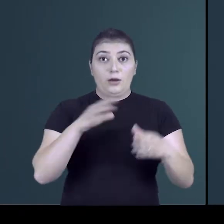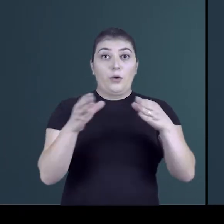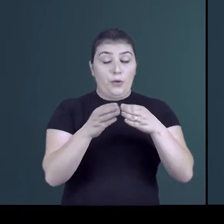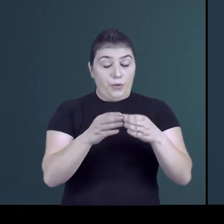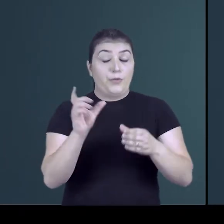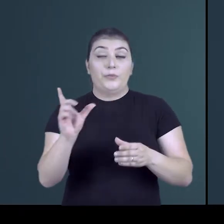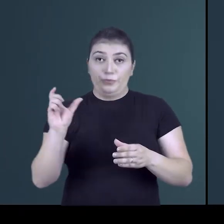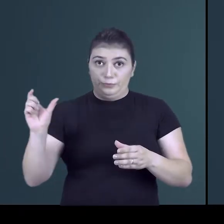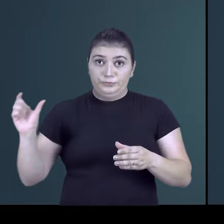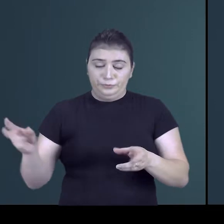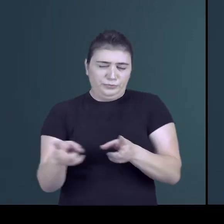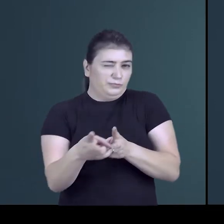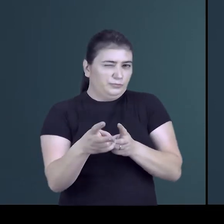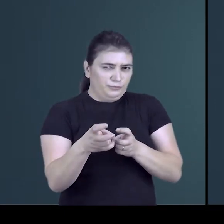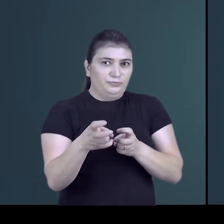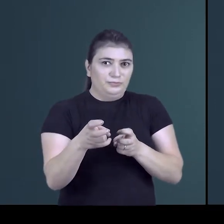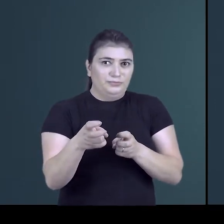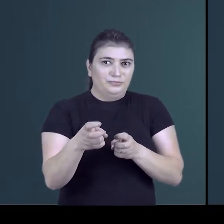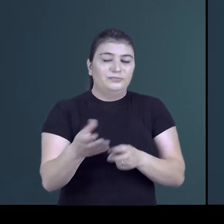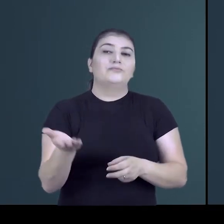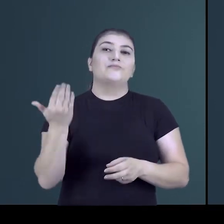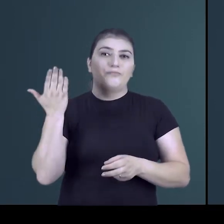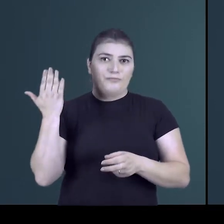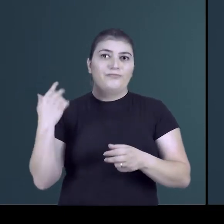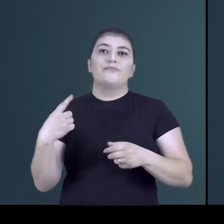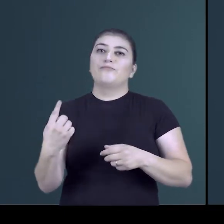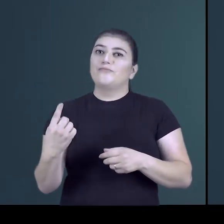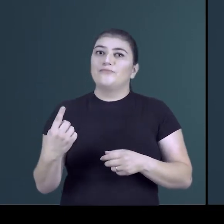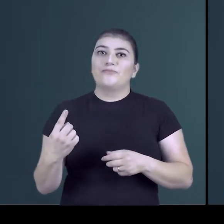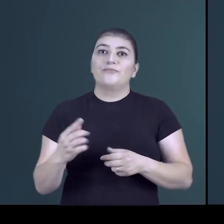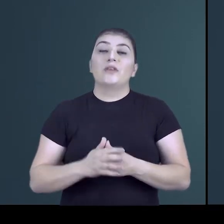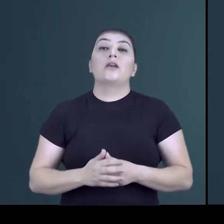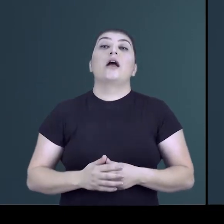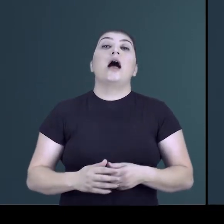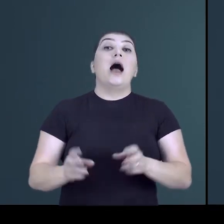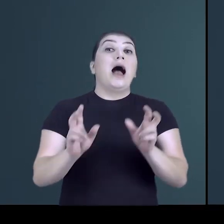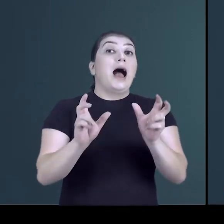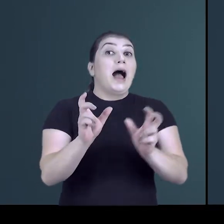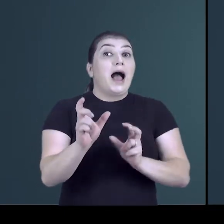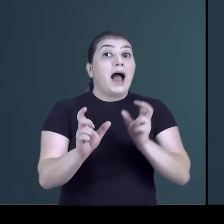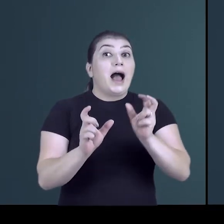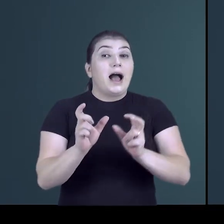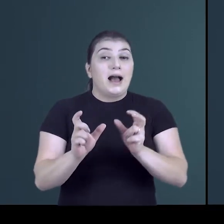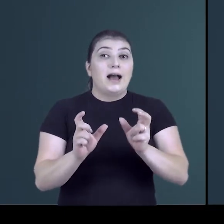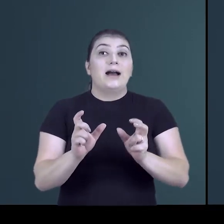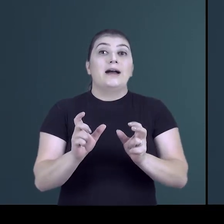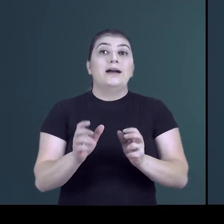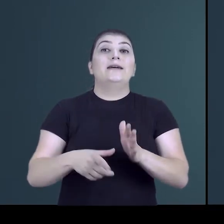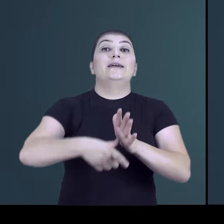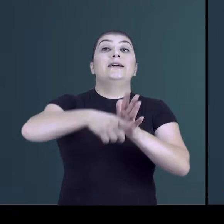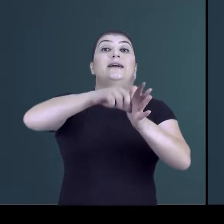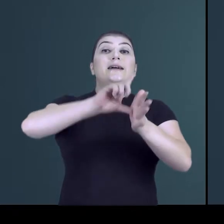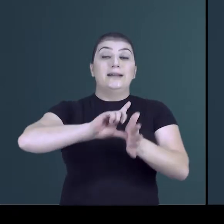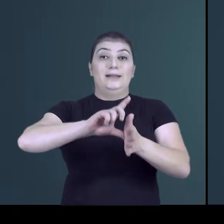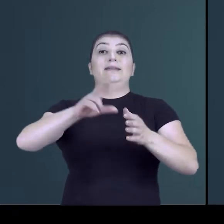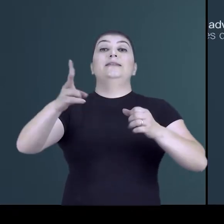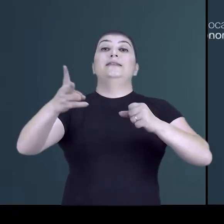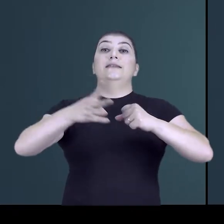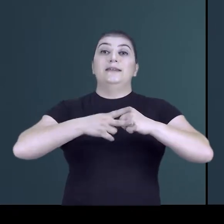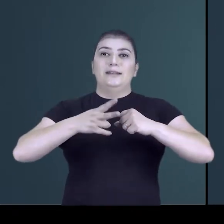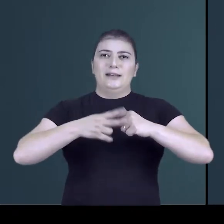classe gramatical que observamos na primeira unidade. São os advérbios. Advérbios antes do